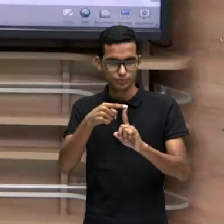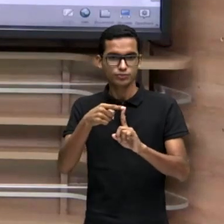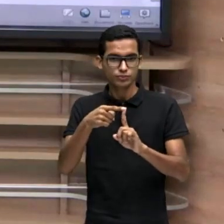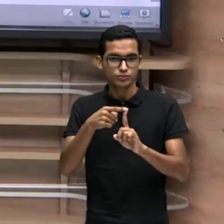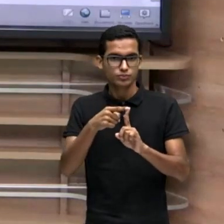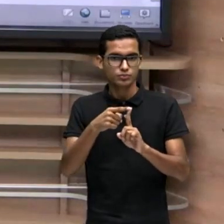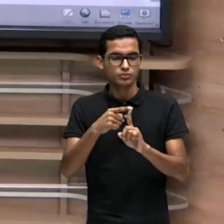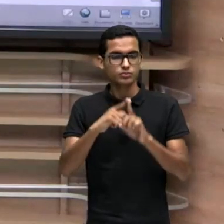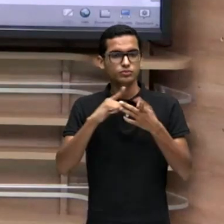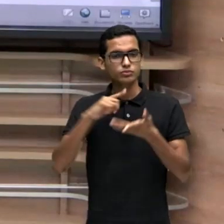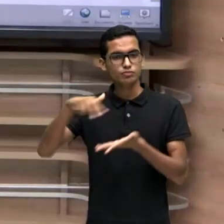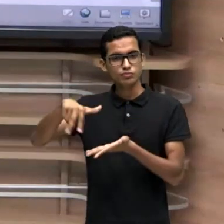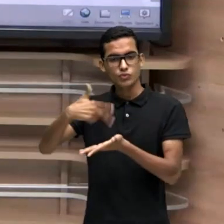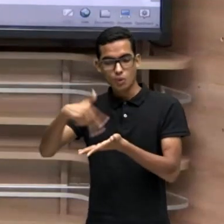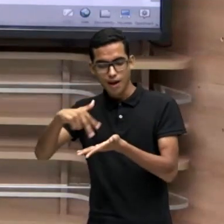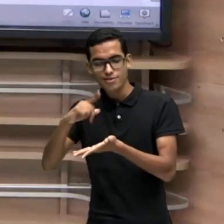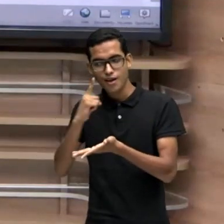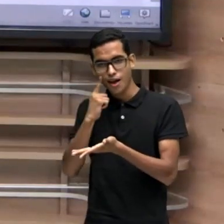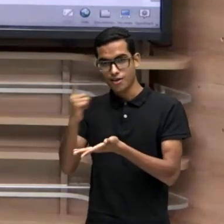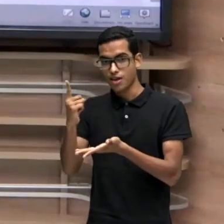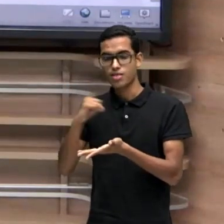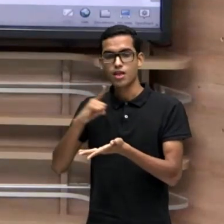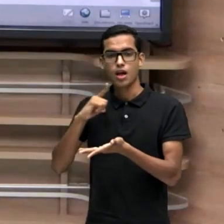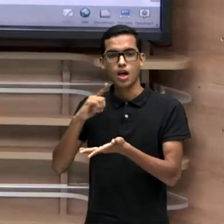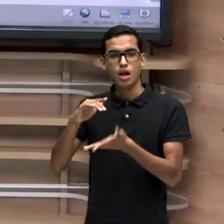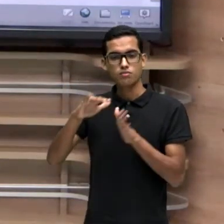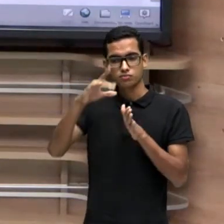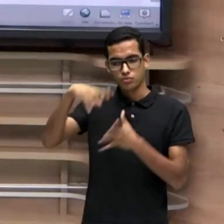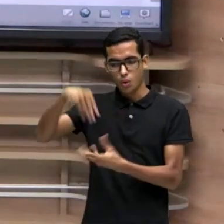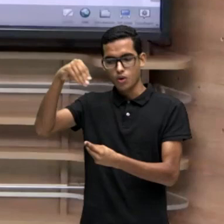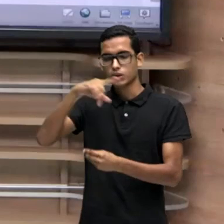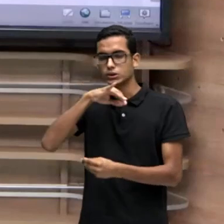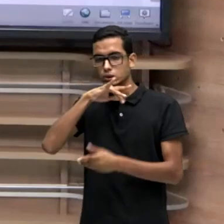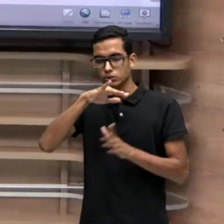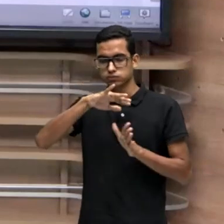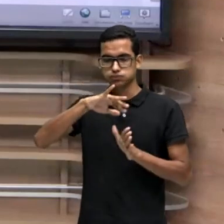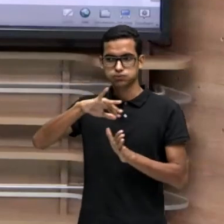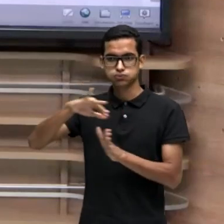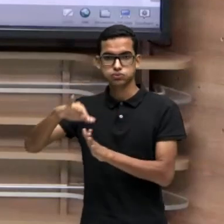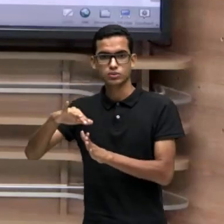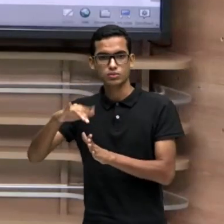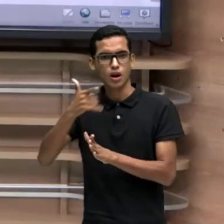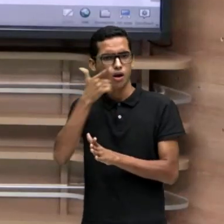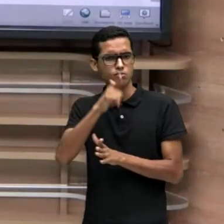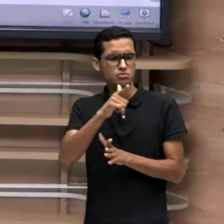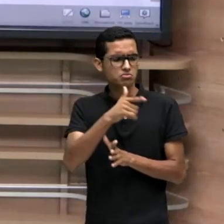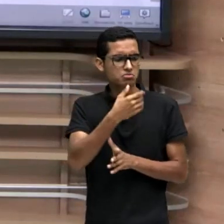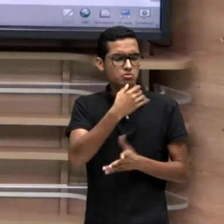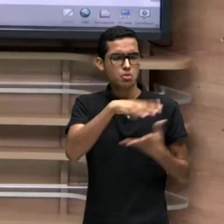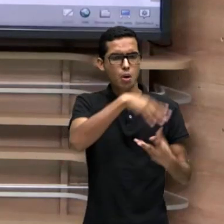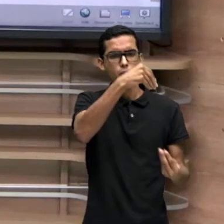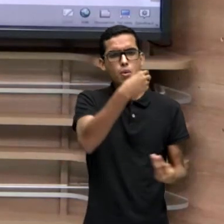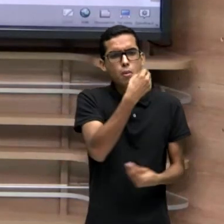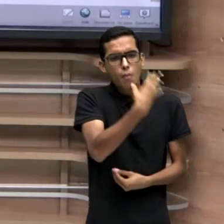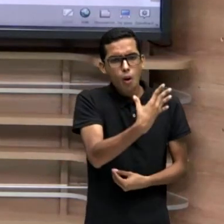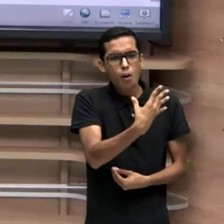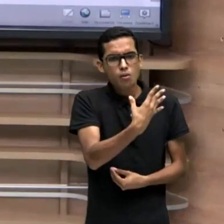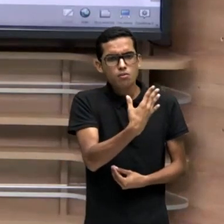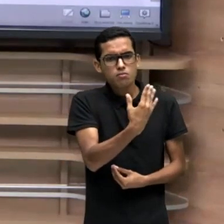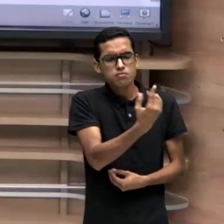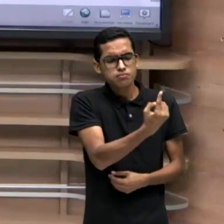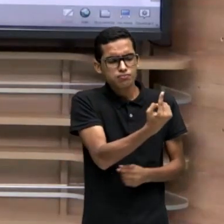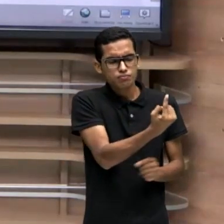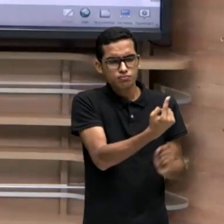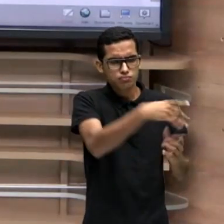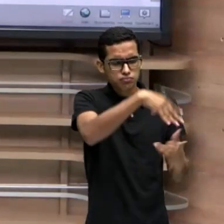pretendem afastar os espíritos maus para, assim, deixar os espíritos bons se aproximarem. Por isso que é uma